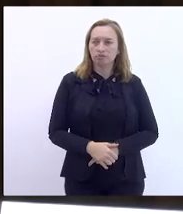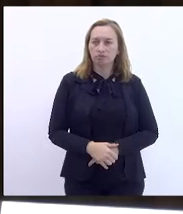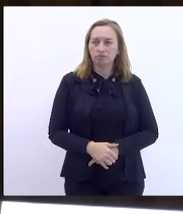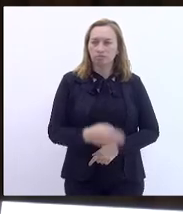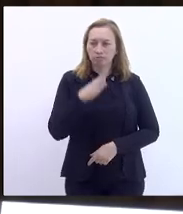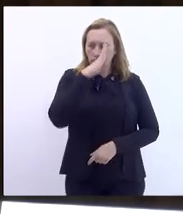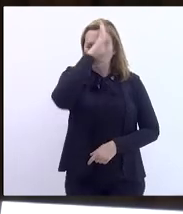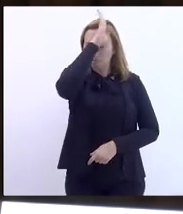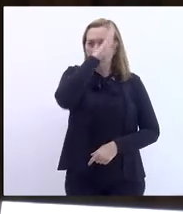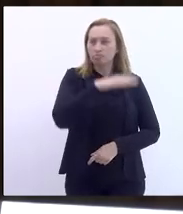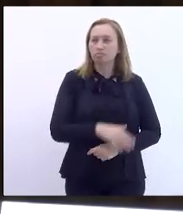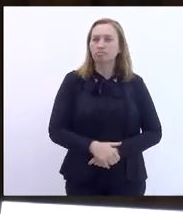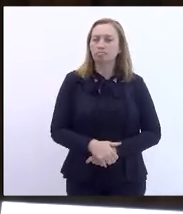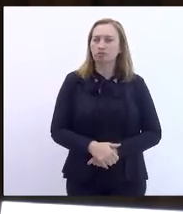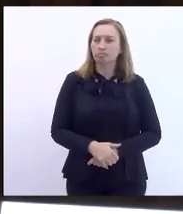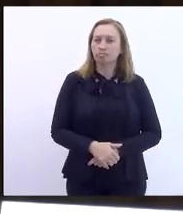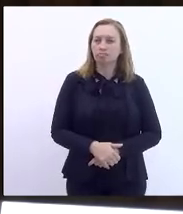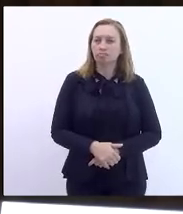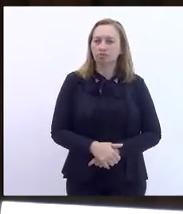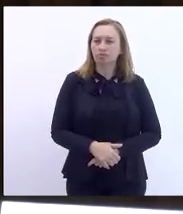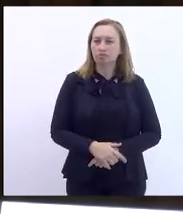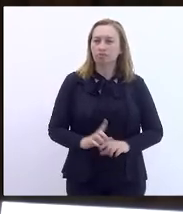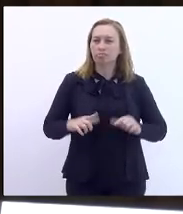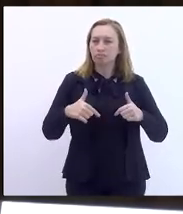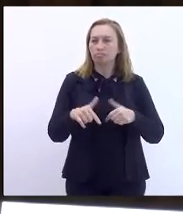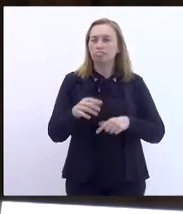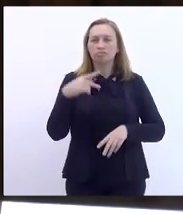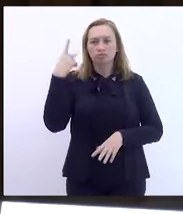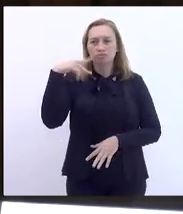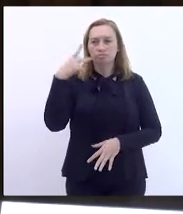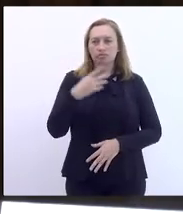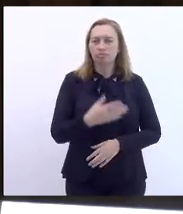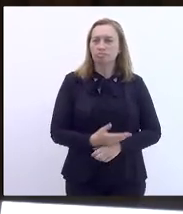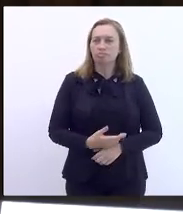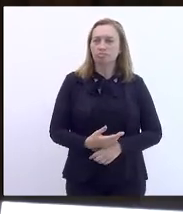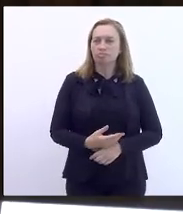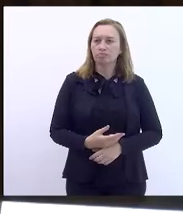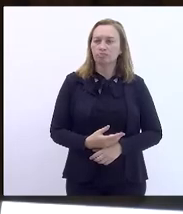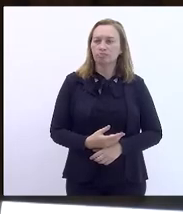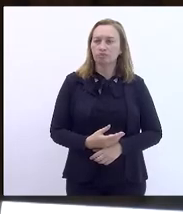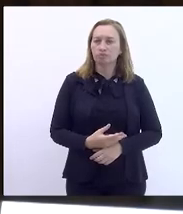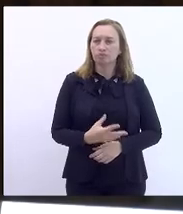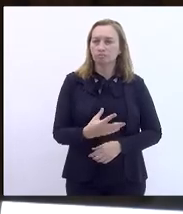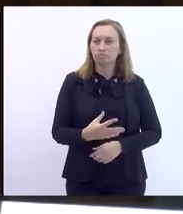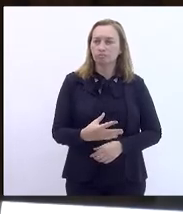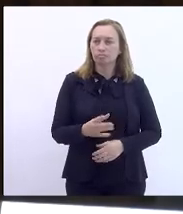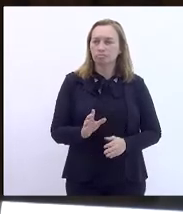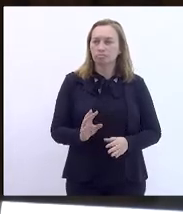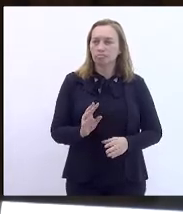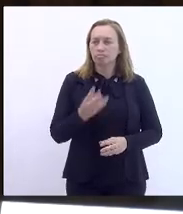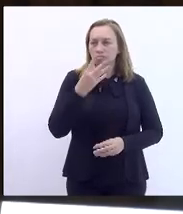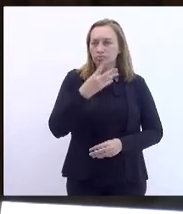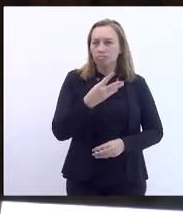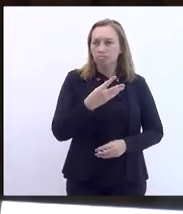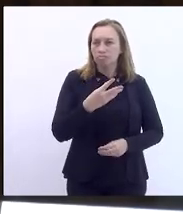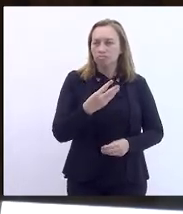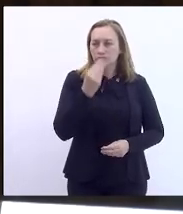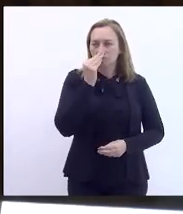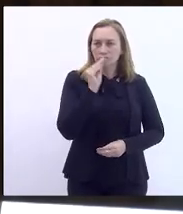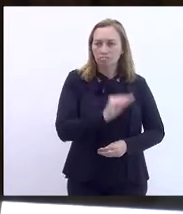bolsonaro lista de operar política inviabiliza a vida da população